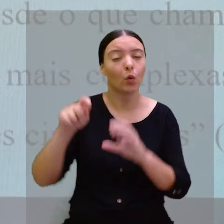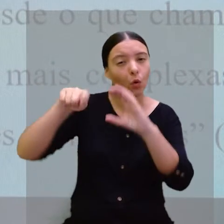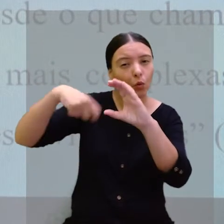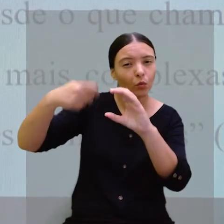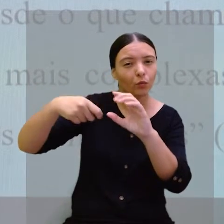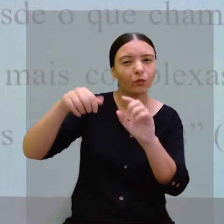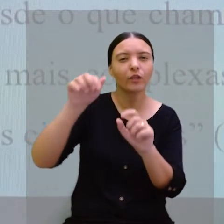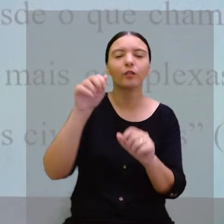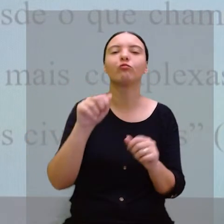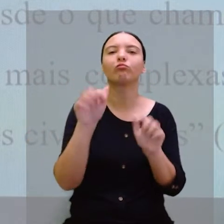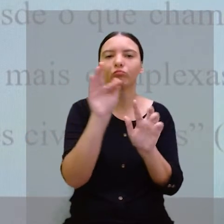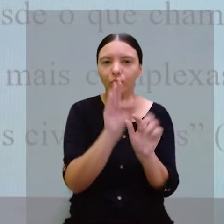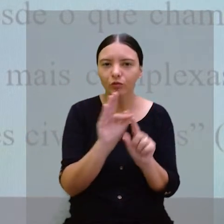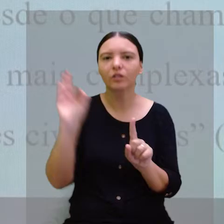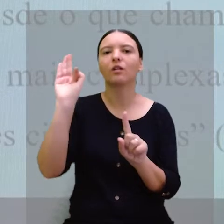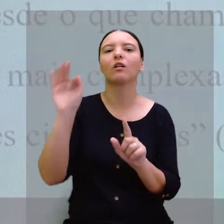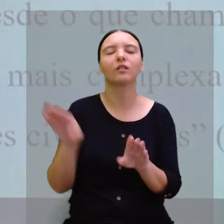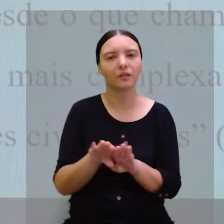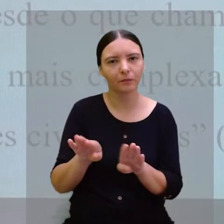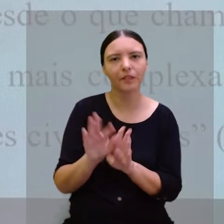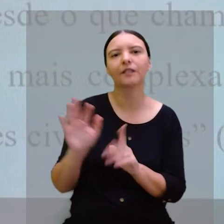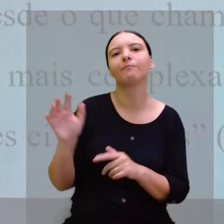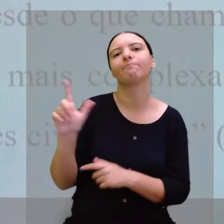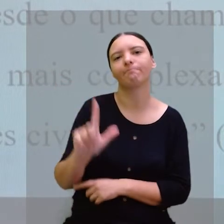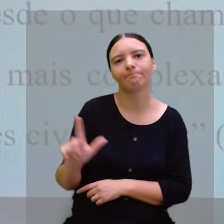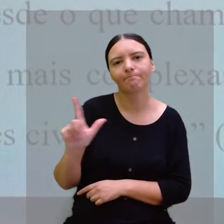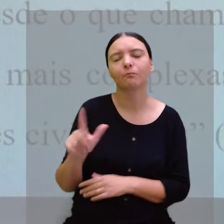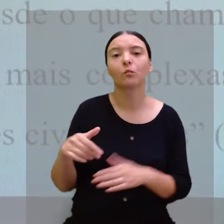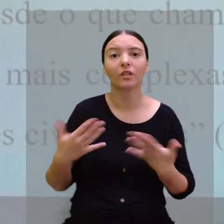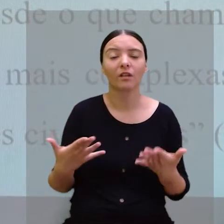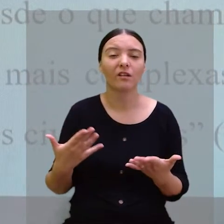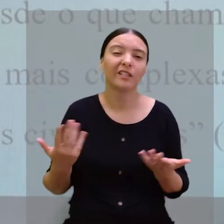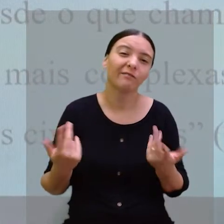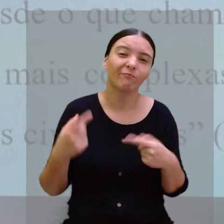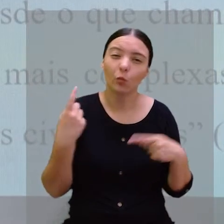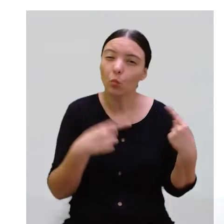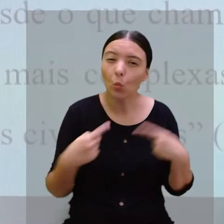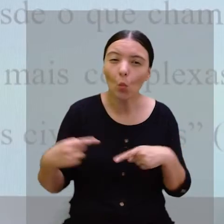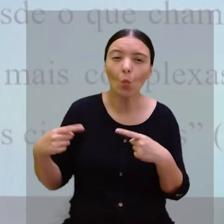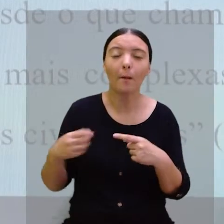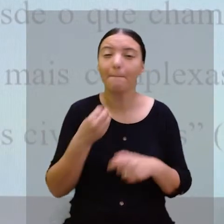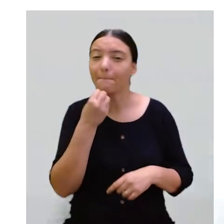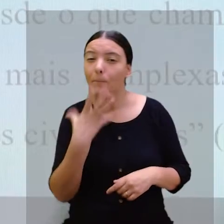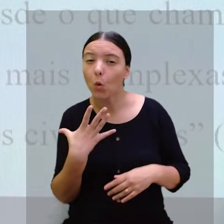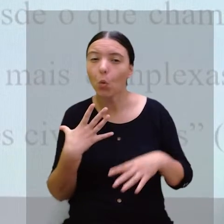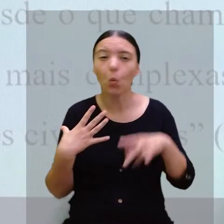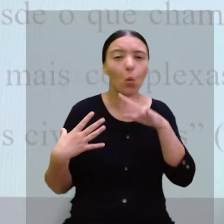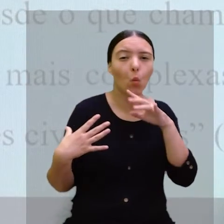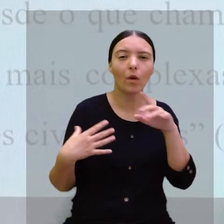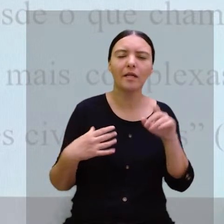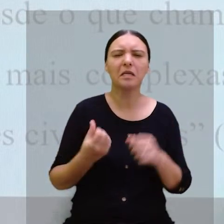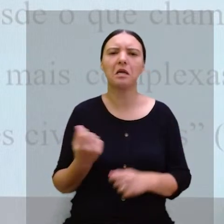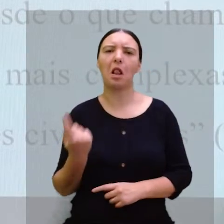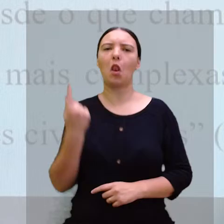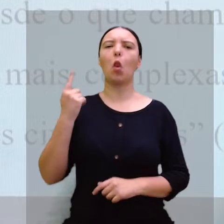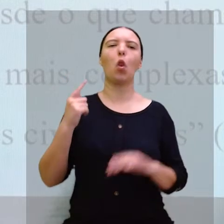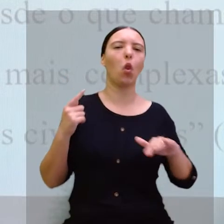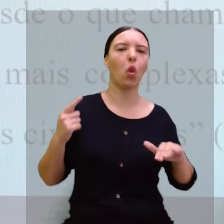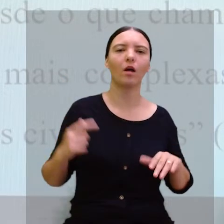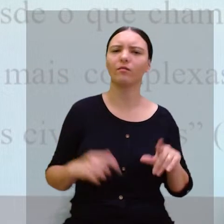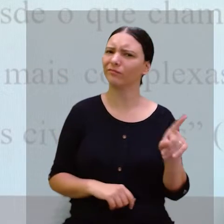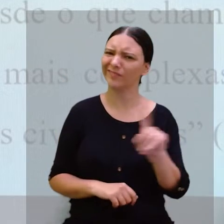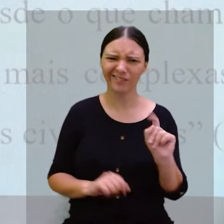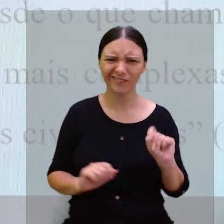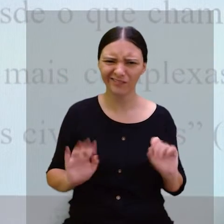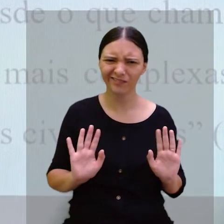alguma medida, passa também pela ideia de literário. Então, não estou exatamente discutindo o que é bom ou ruim, alto ou baixo, não é esse nível de